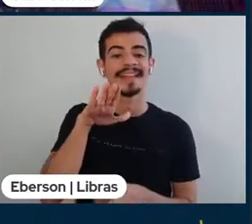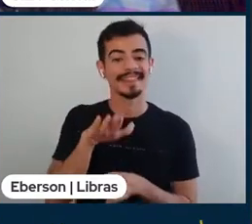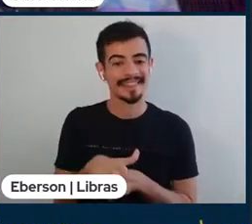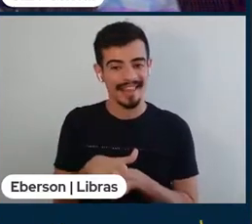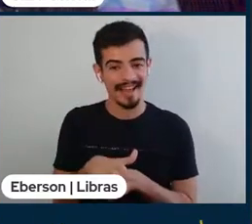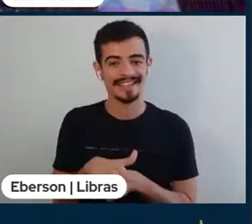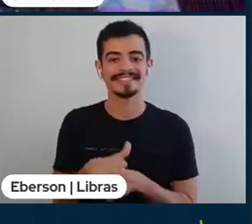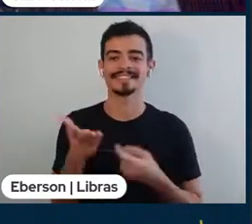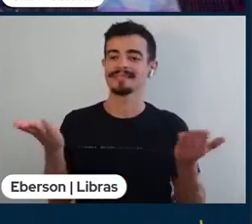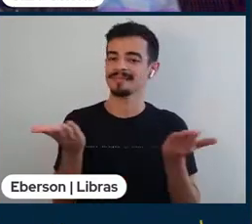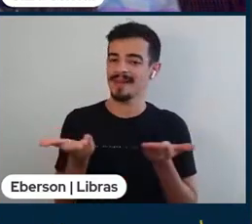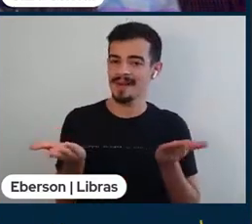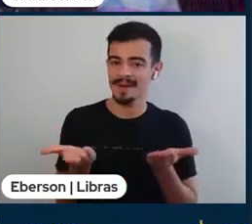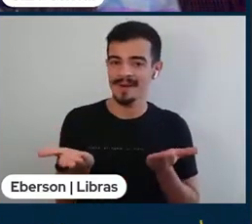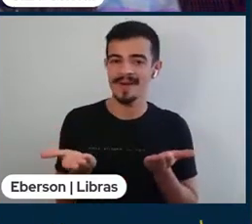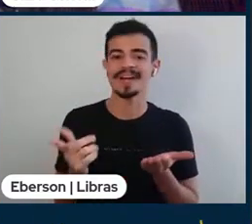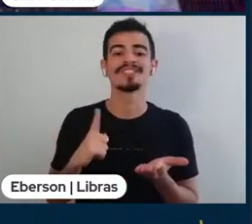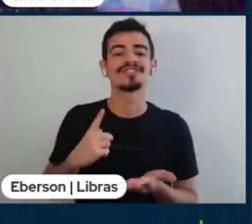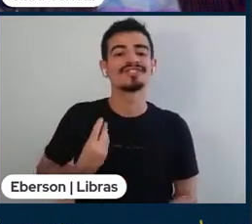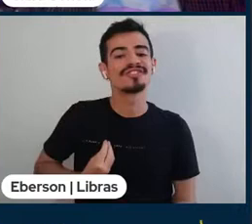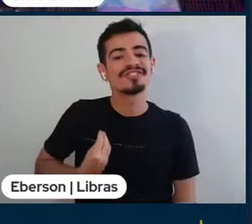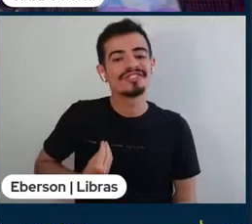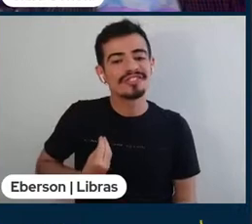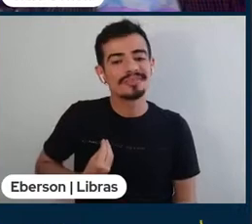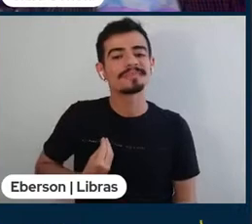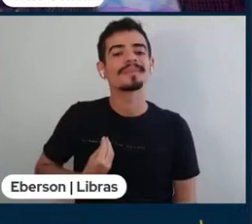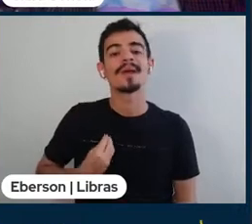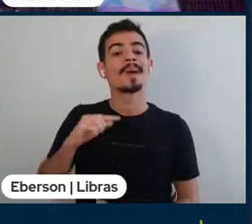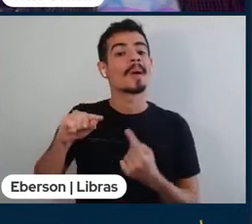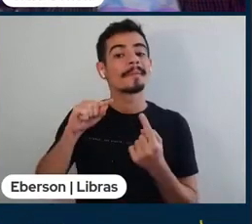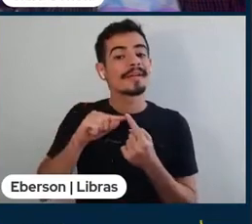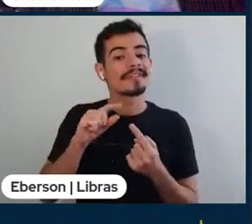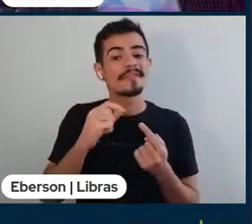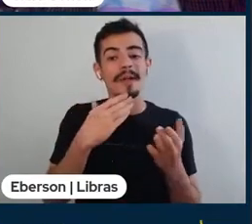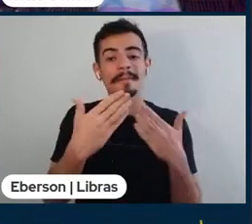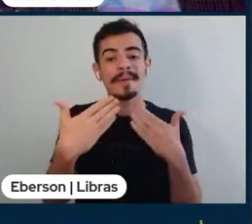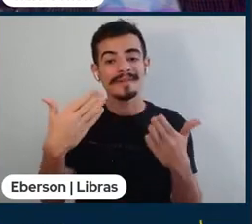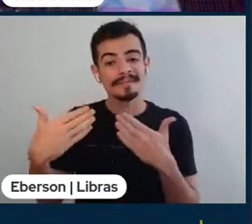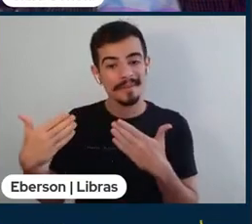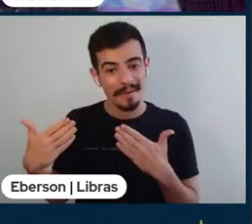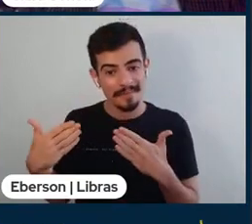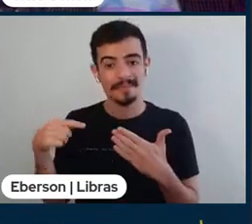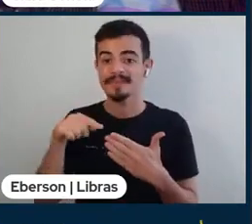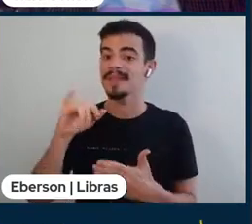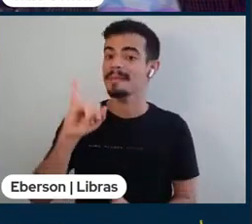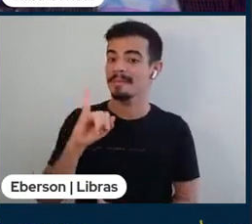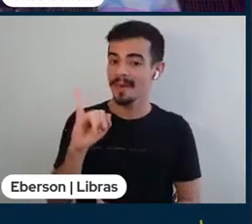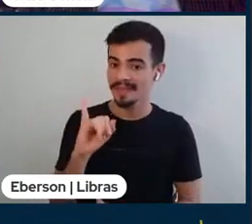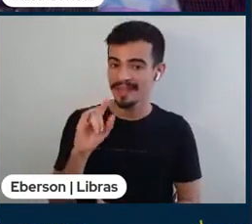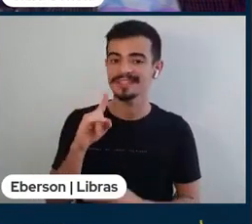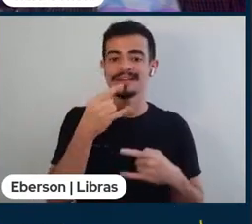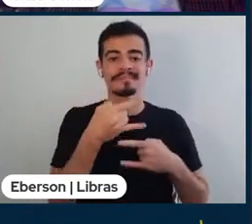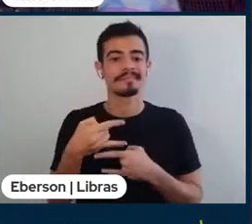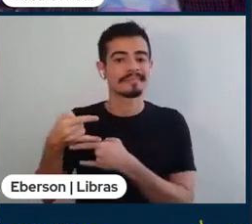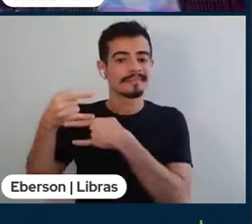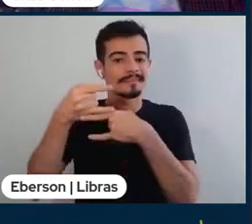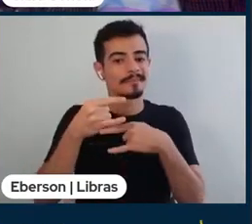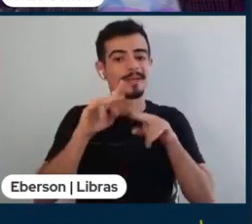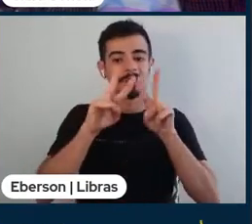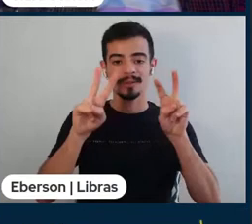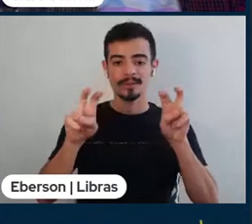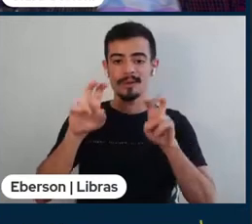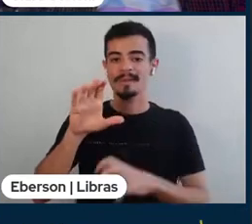aqui agora para falar um pouquinho sobre um bate-papo. Isso é importante, tá, pessoal? É um painel de carreiras, mas é